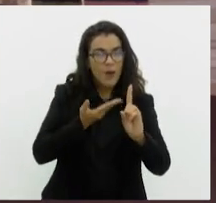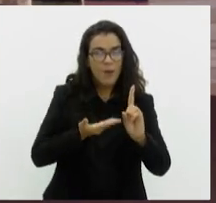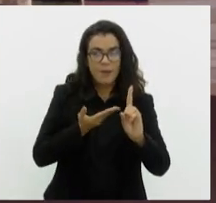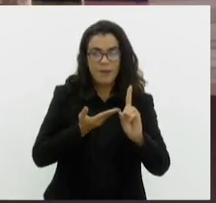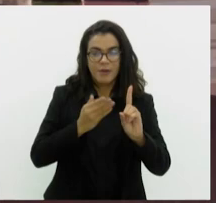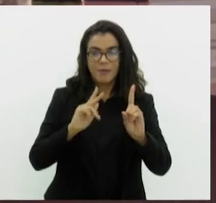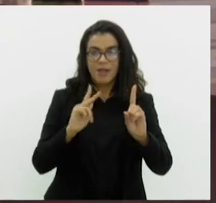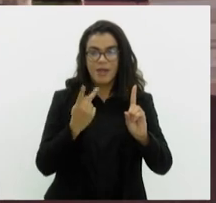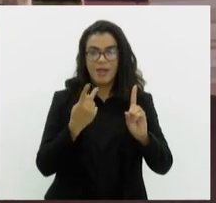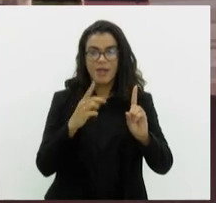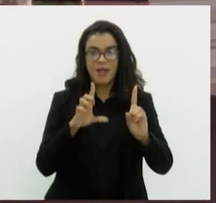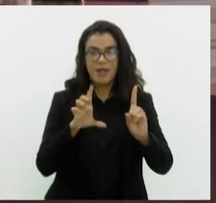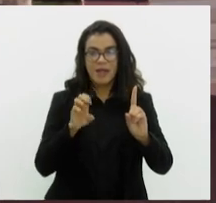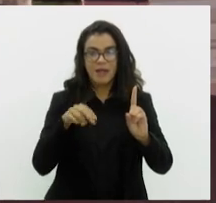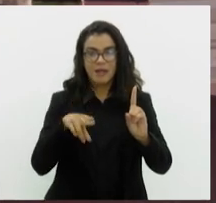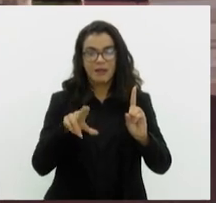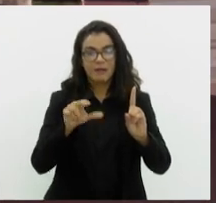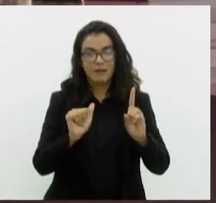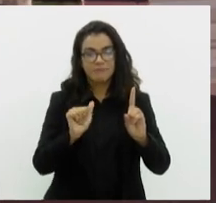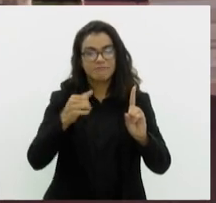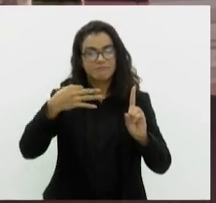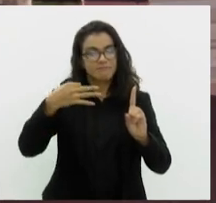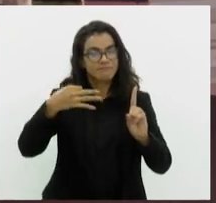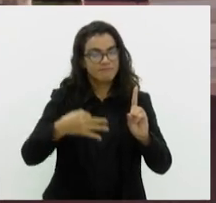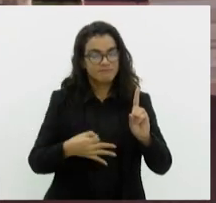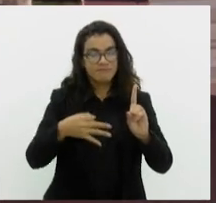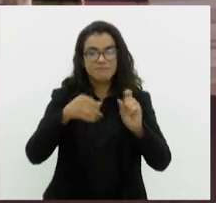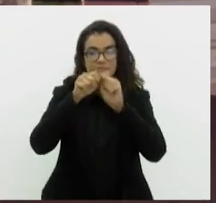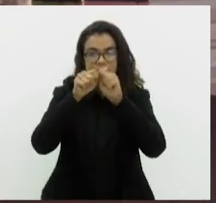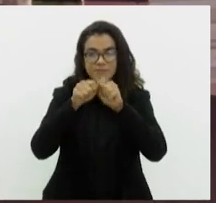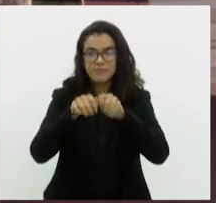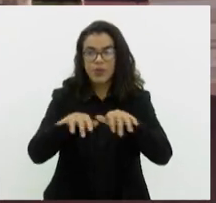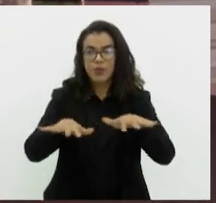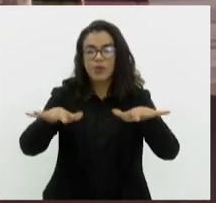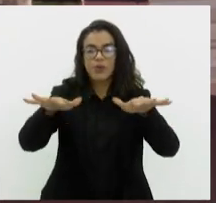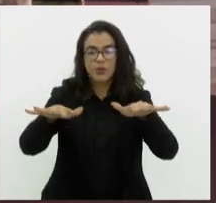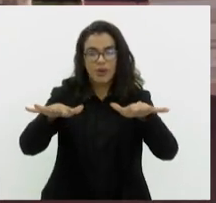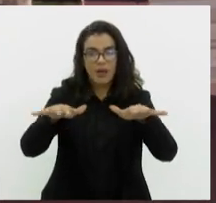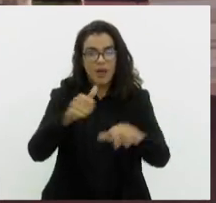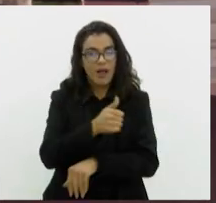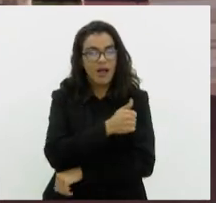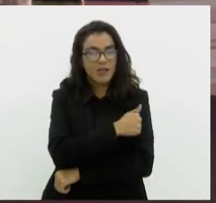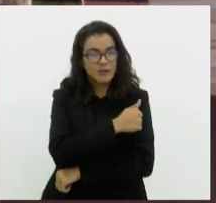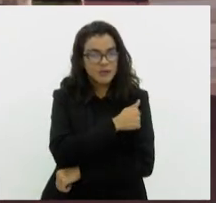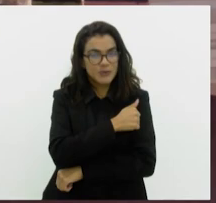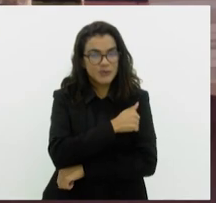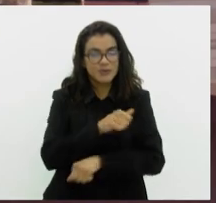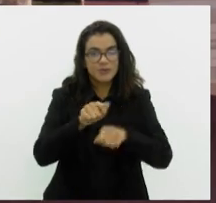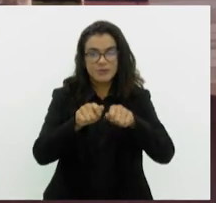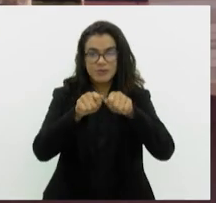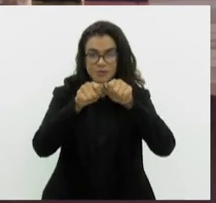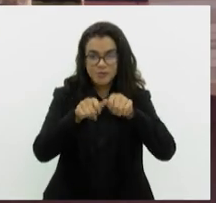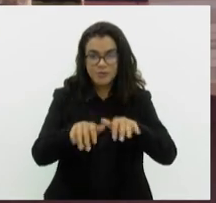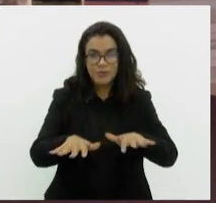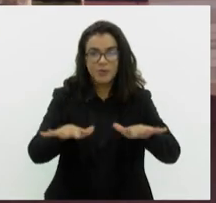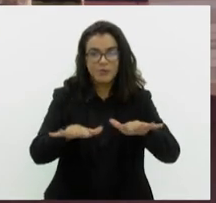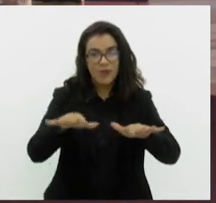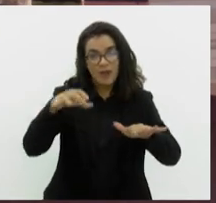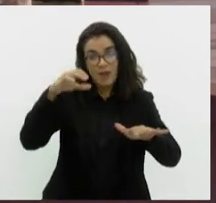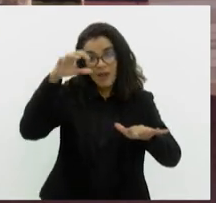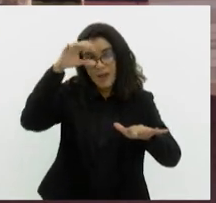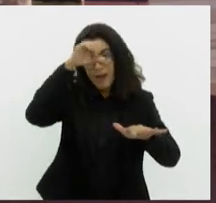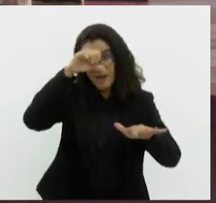a Helena Teodoro certamente alcança cada um dos alunos, cada um dos seus